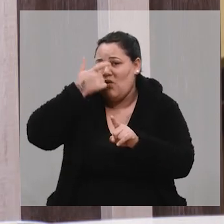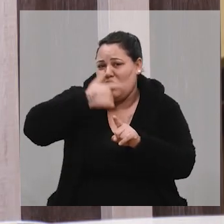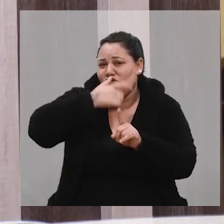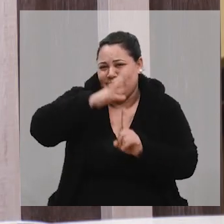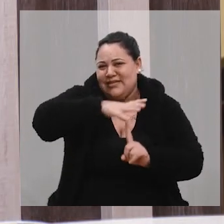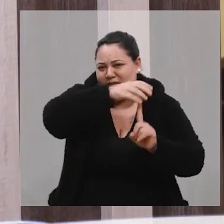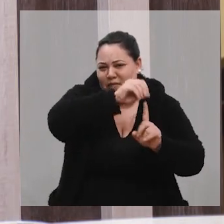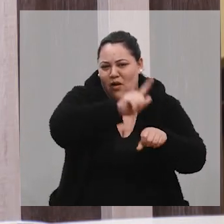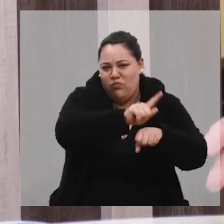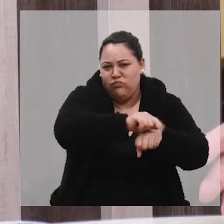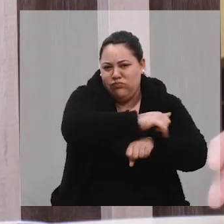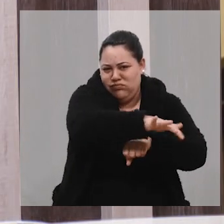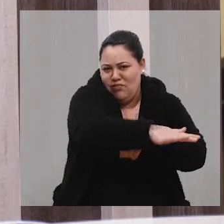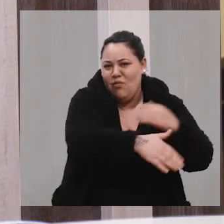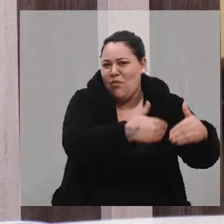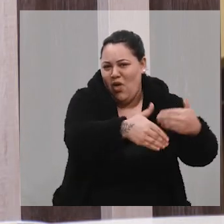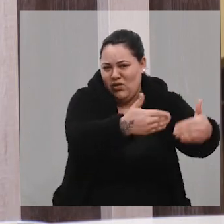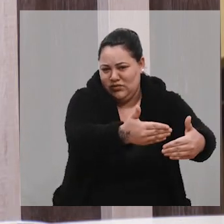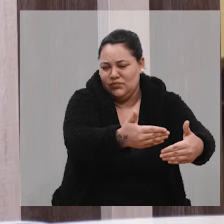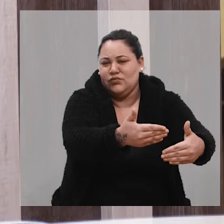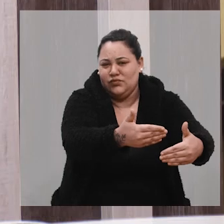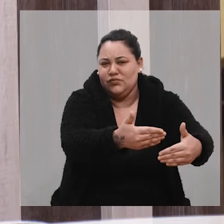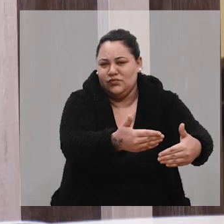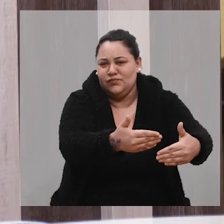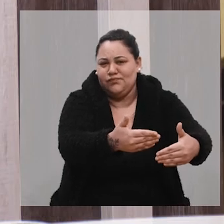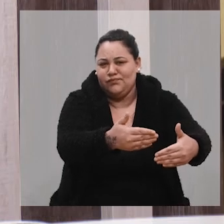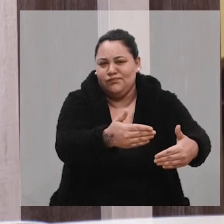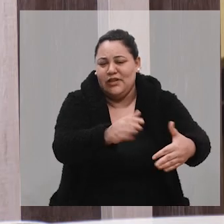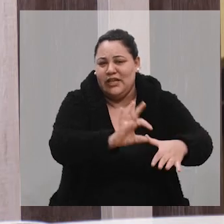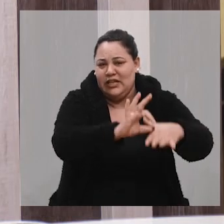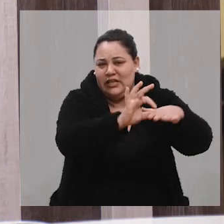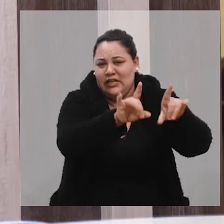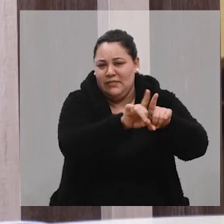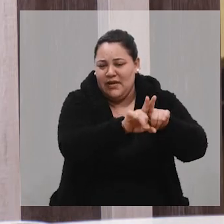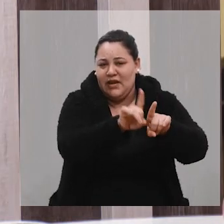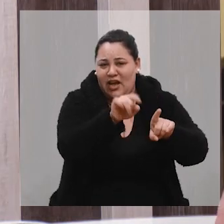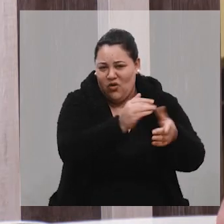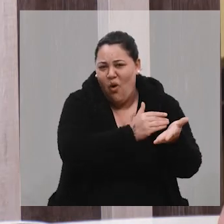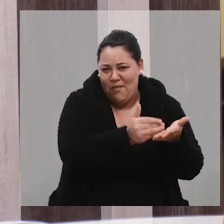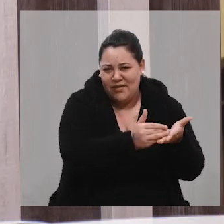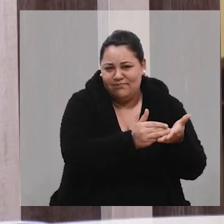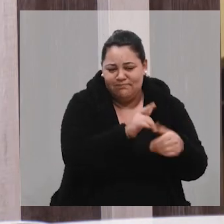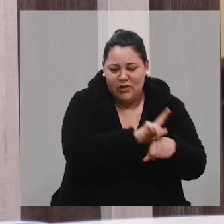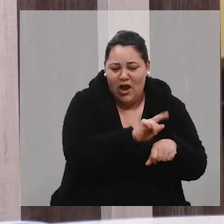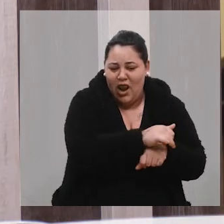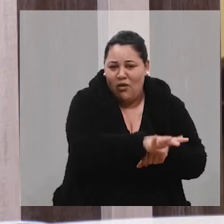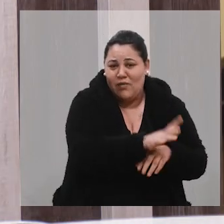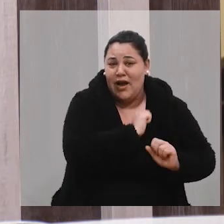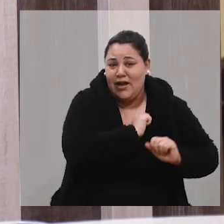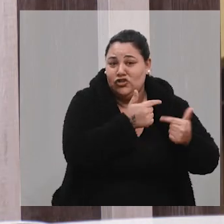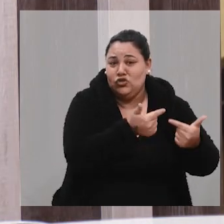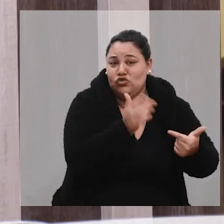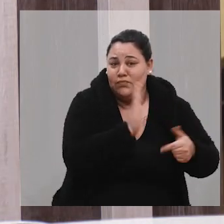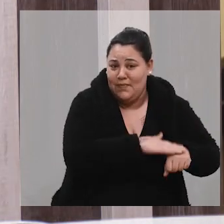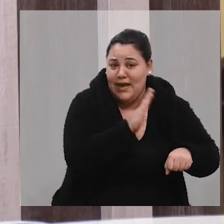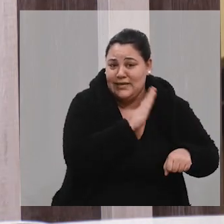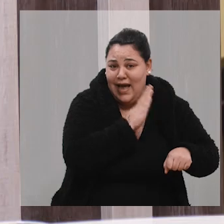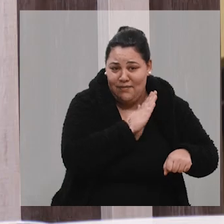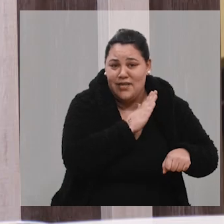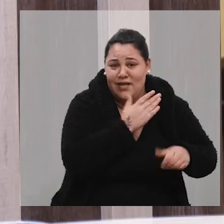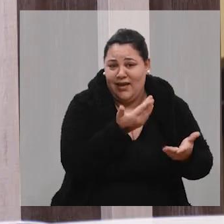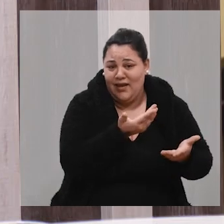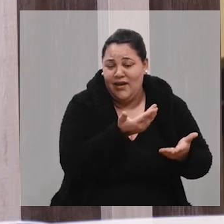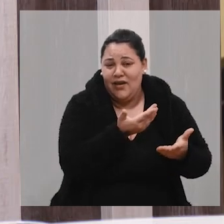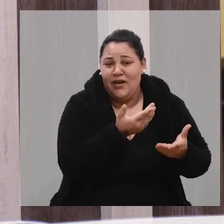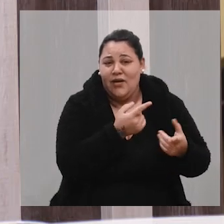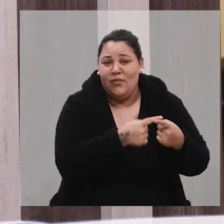então, para as próximas gestões, inclusive, já que estamos em ano eleitoral. Por Galópolis ali, uma providência maior para